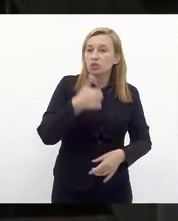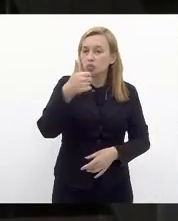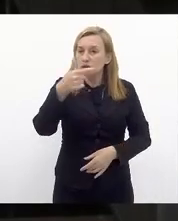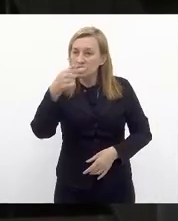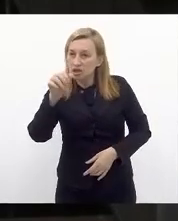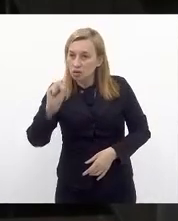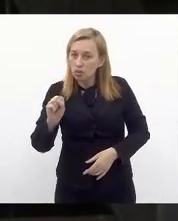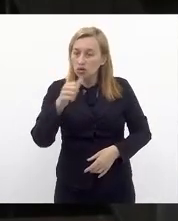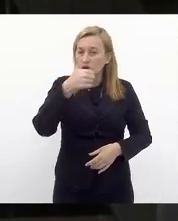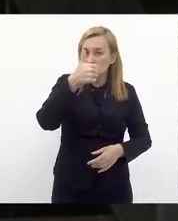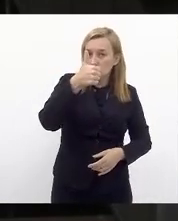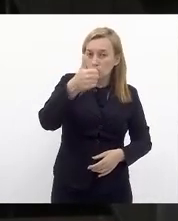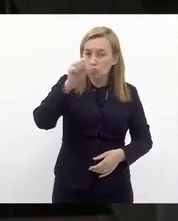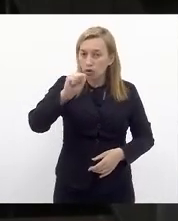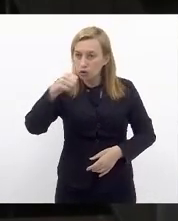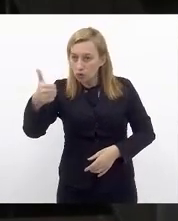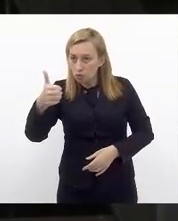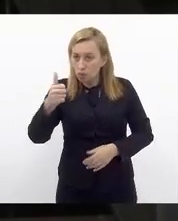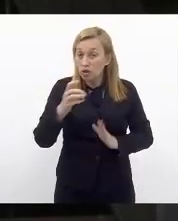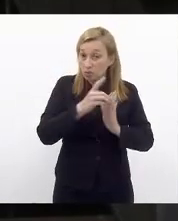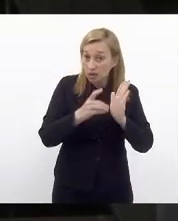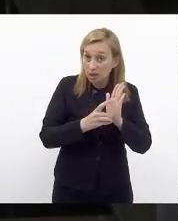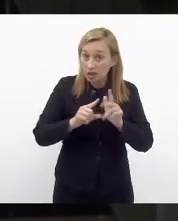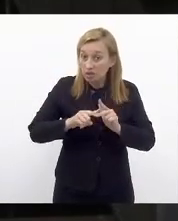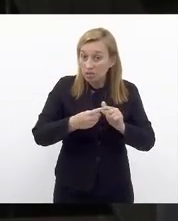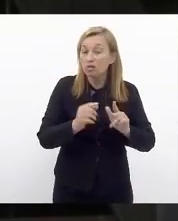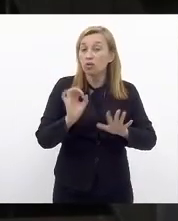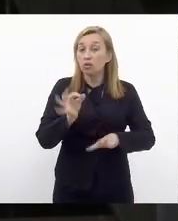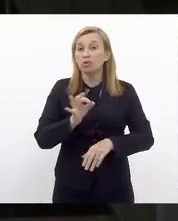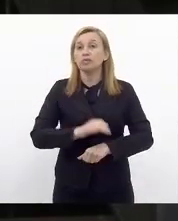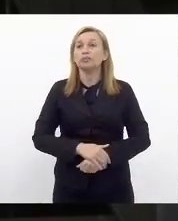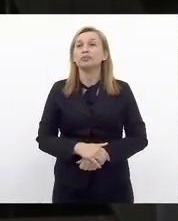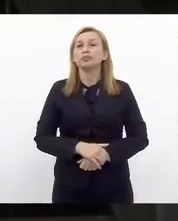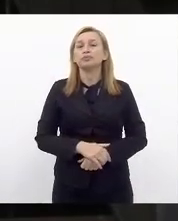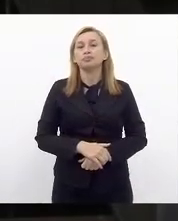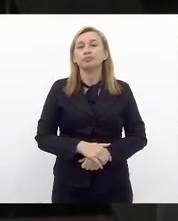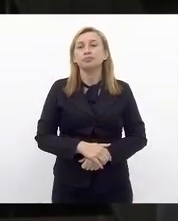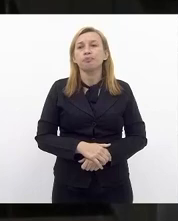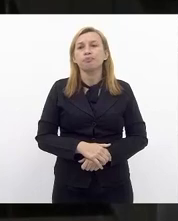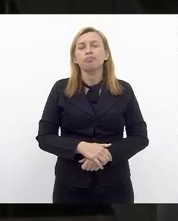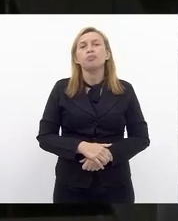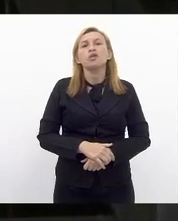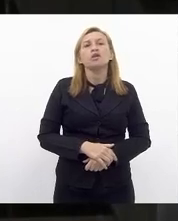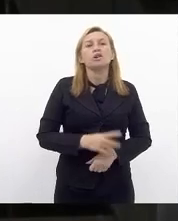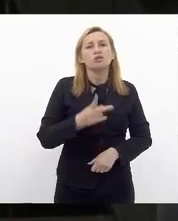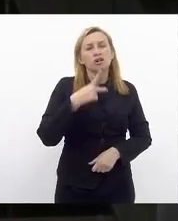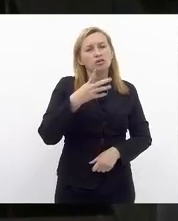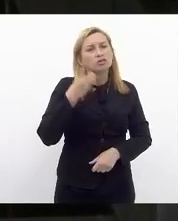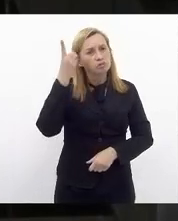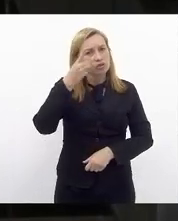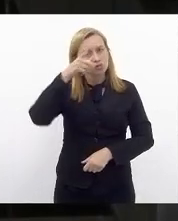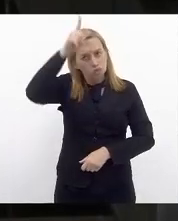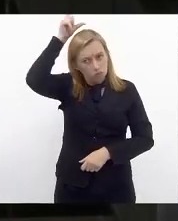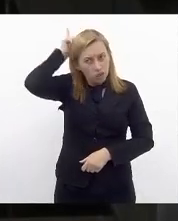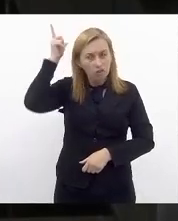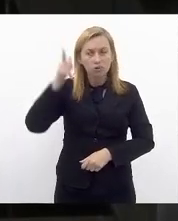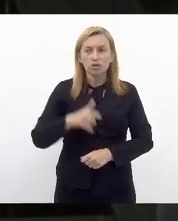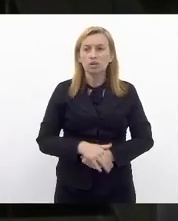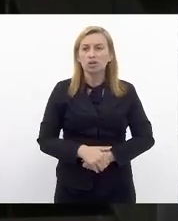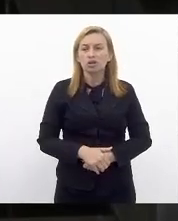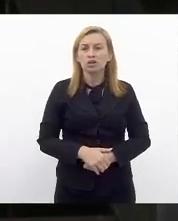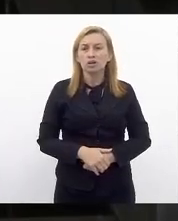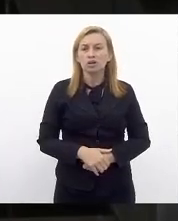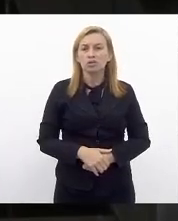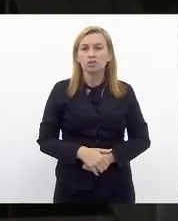pela 178 e pelo 181 e por seu decreto regulamentador é e o reparo que faça Deputado Luiz Paulo é que